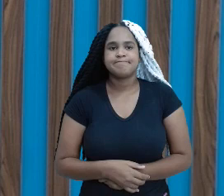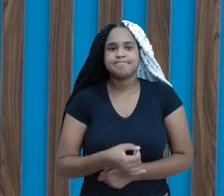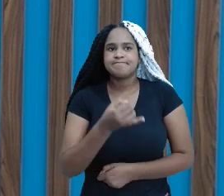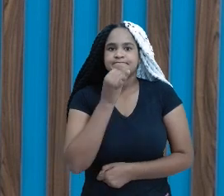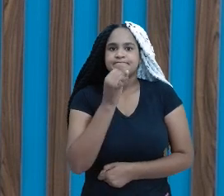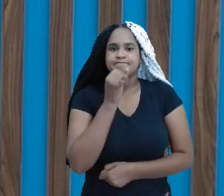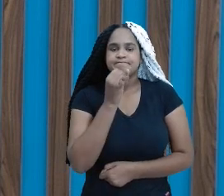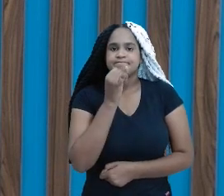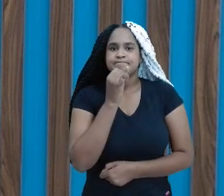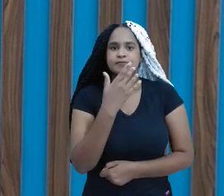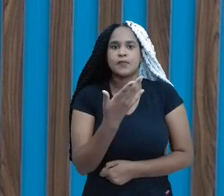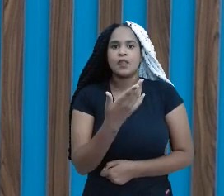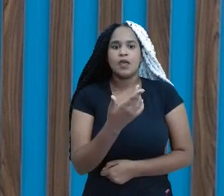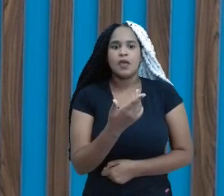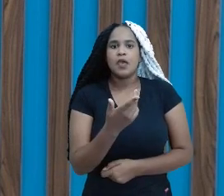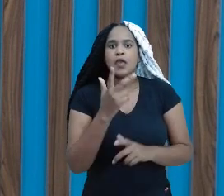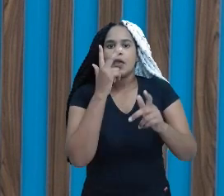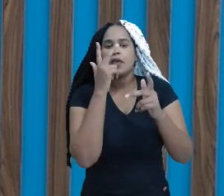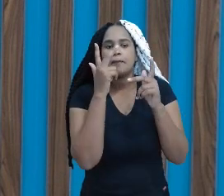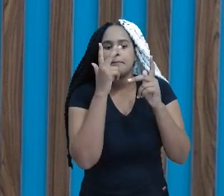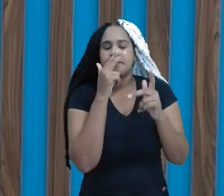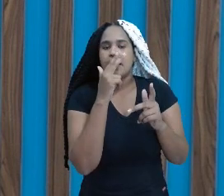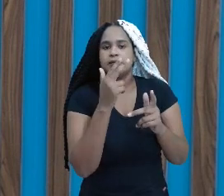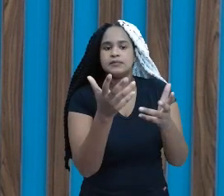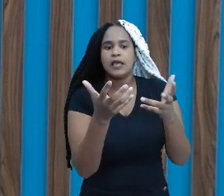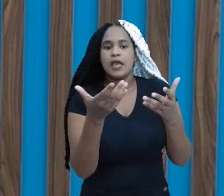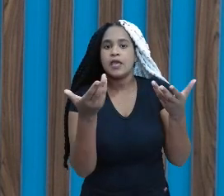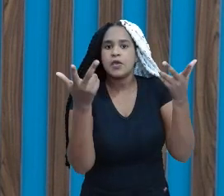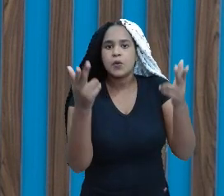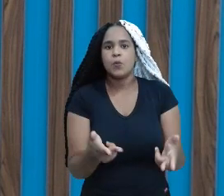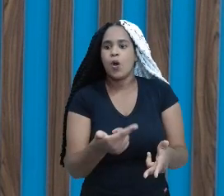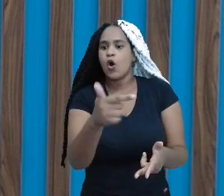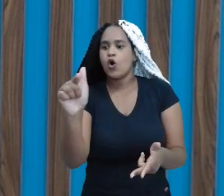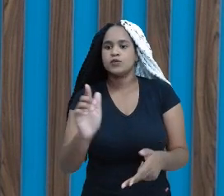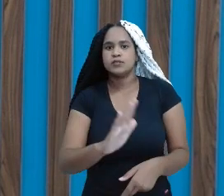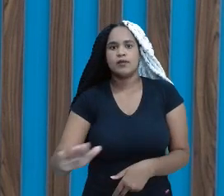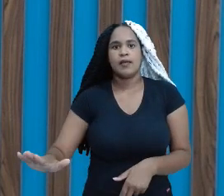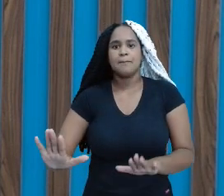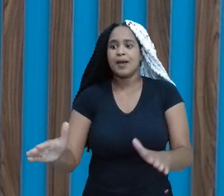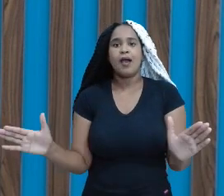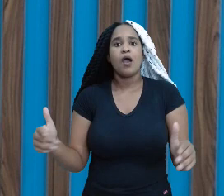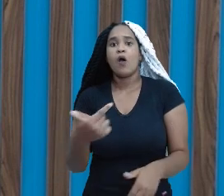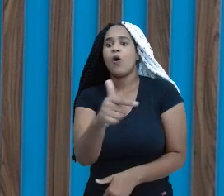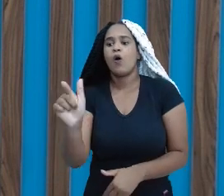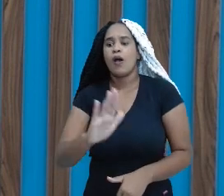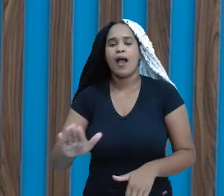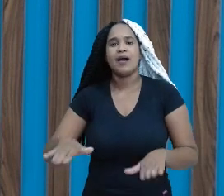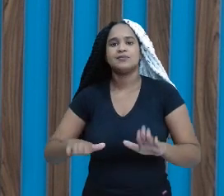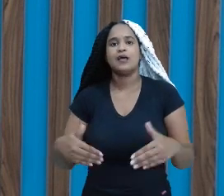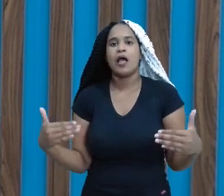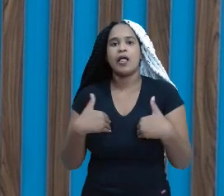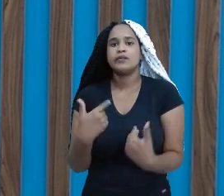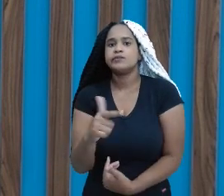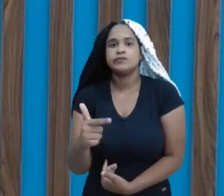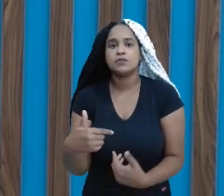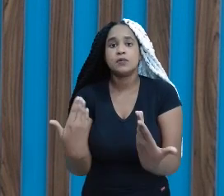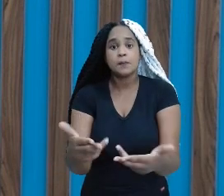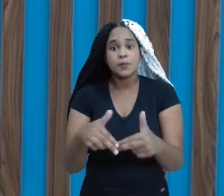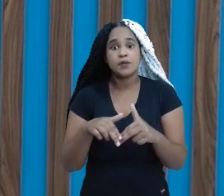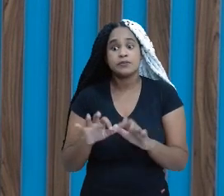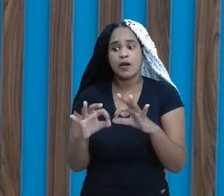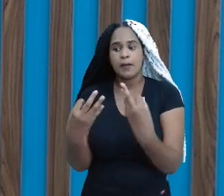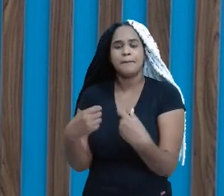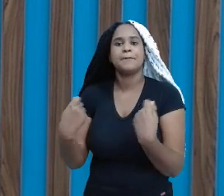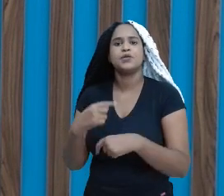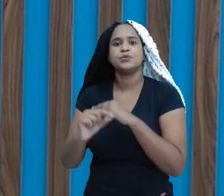no desenvolvimento de outras crianças que não estão no espectro do autismo. Então, algumas famílias precisam de verdade